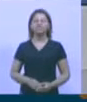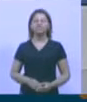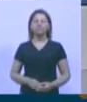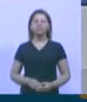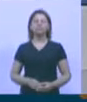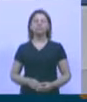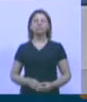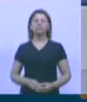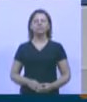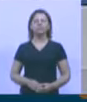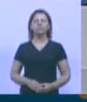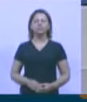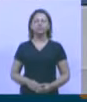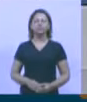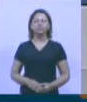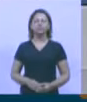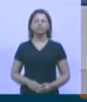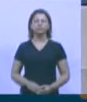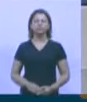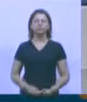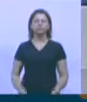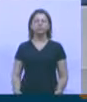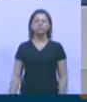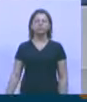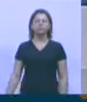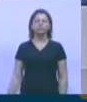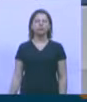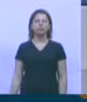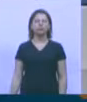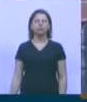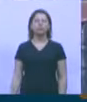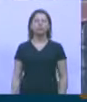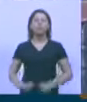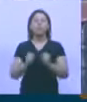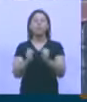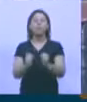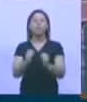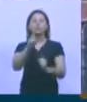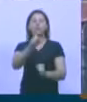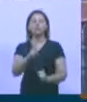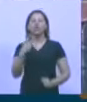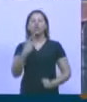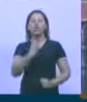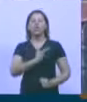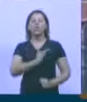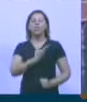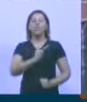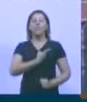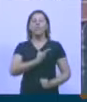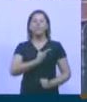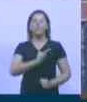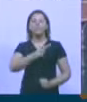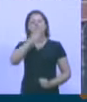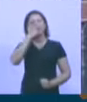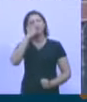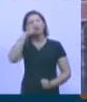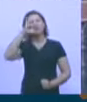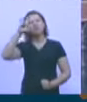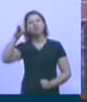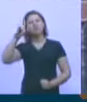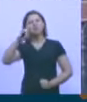that of being somebody very strict, very demanding. Provavelmente a nossa imagem de Deus tenha sido aquela de um Deus